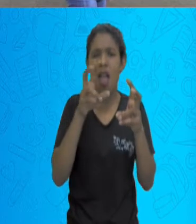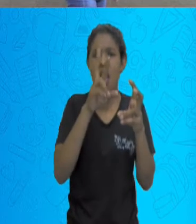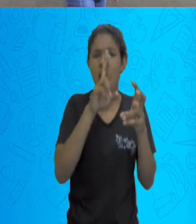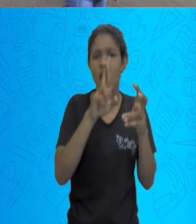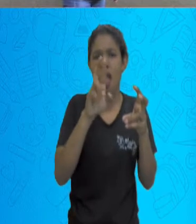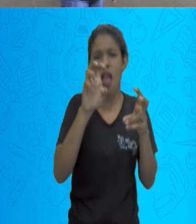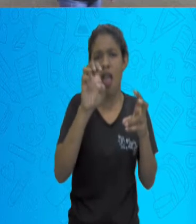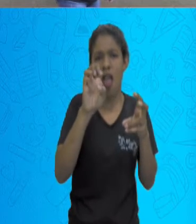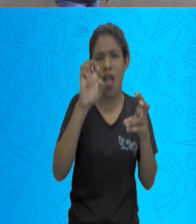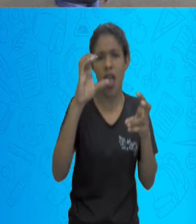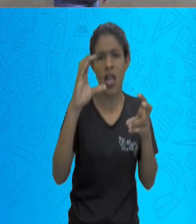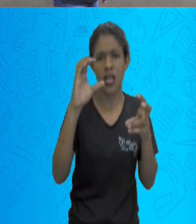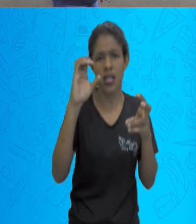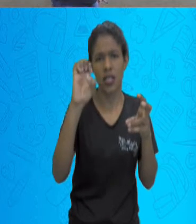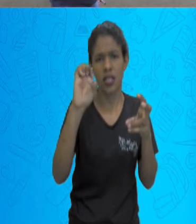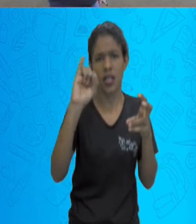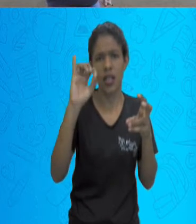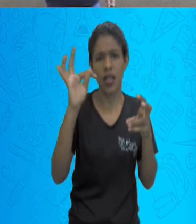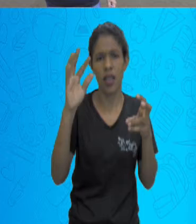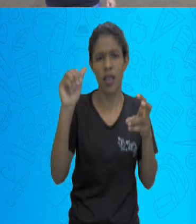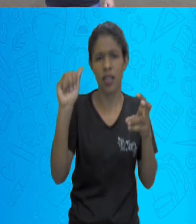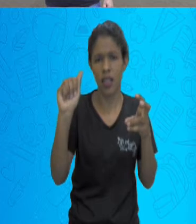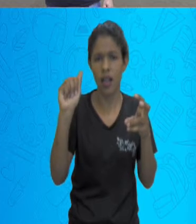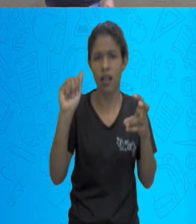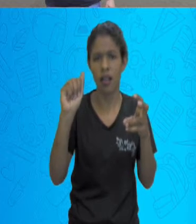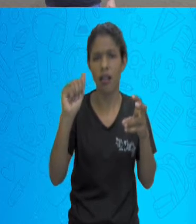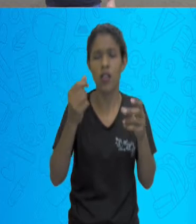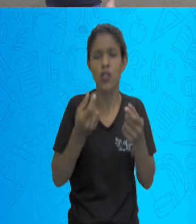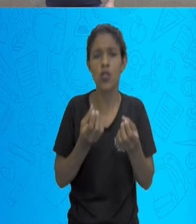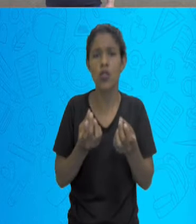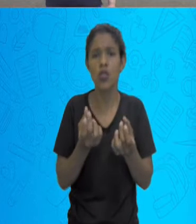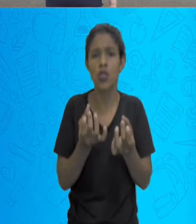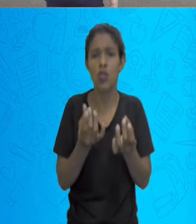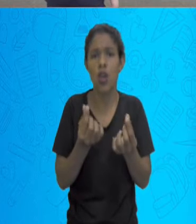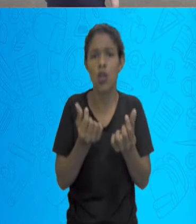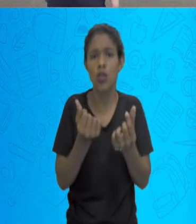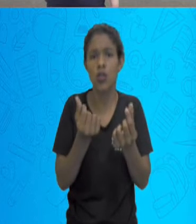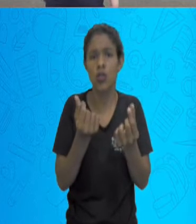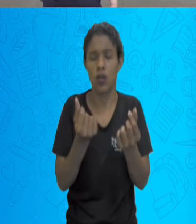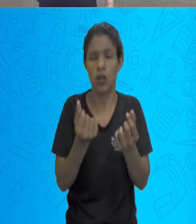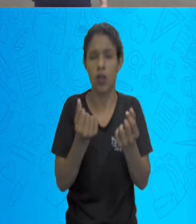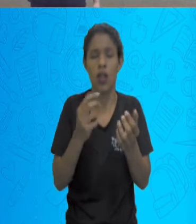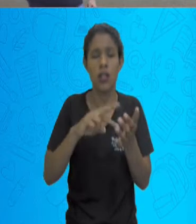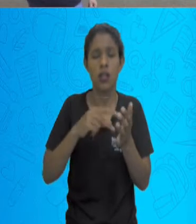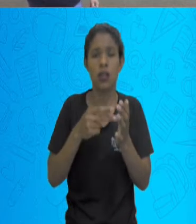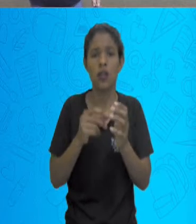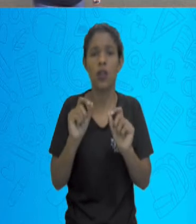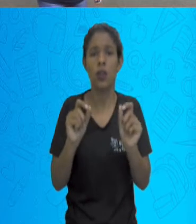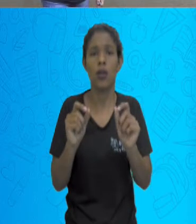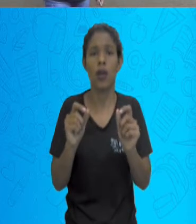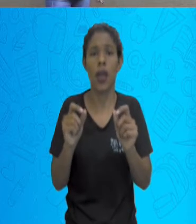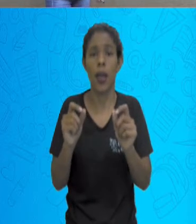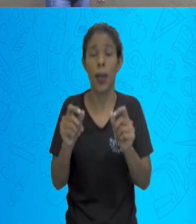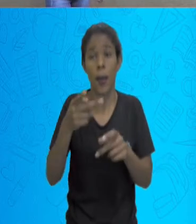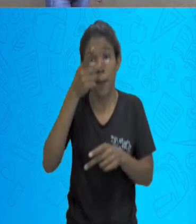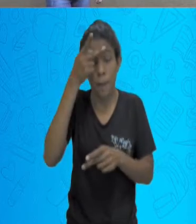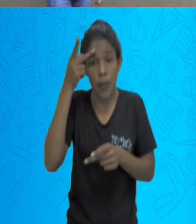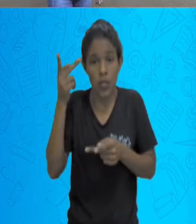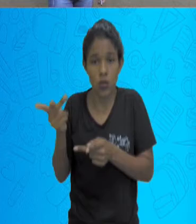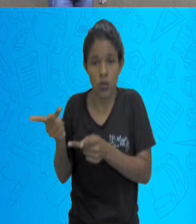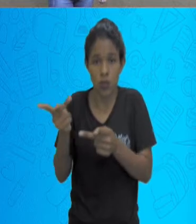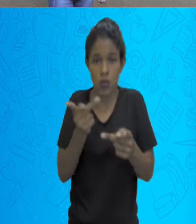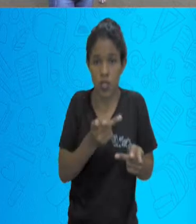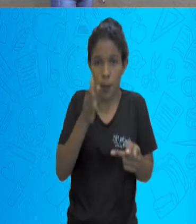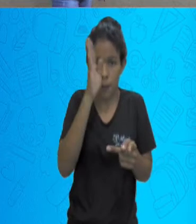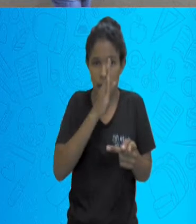Receita cambial turística representa os gastos dos visitantes, né? Aquilo que eles gastaram